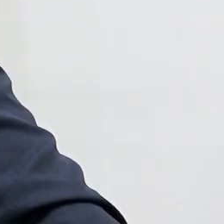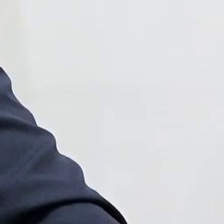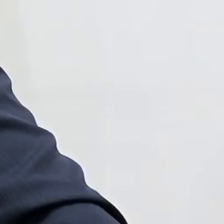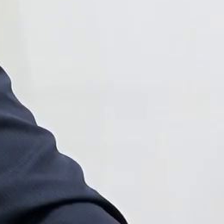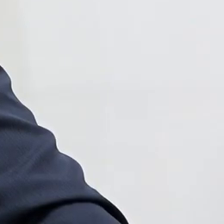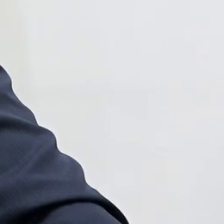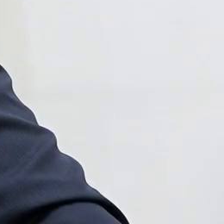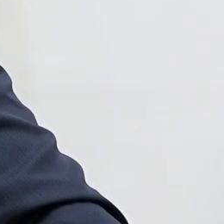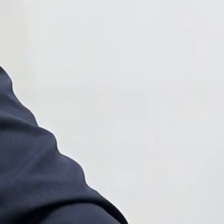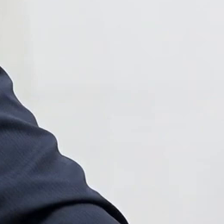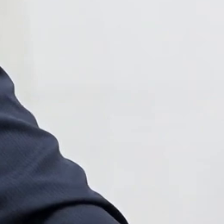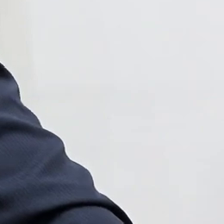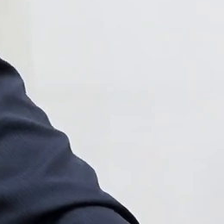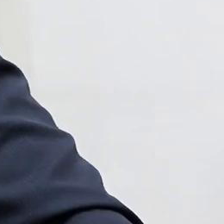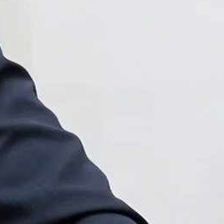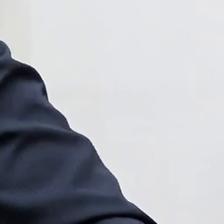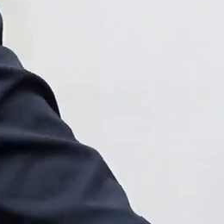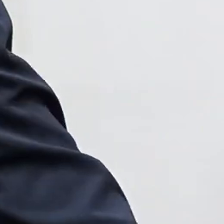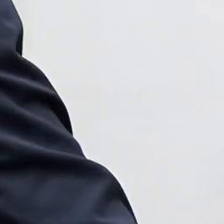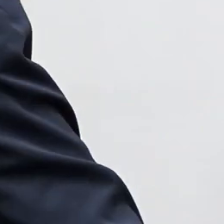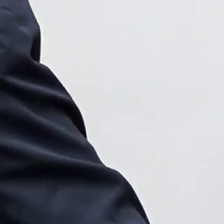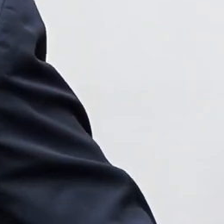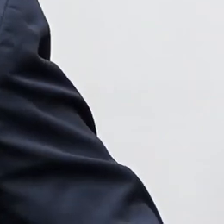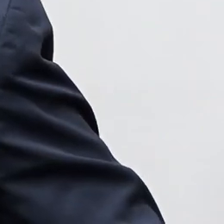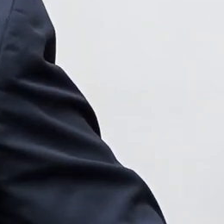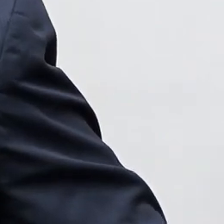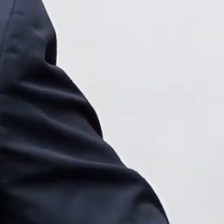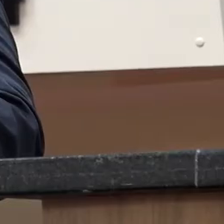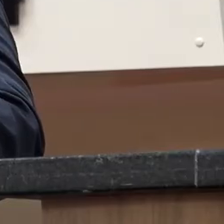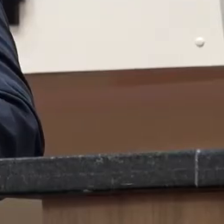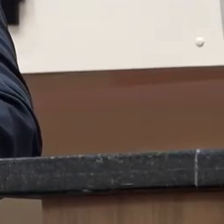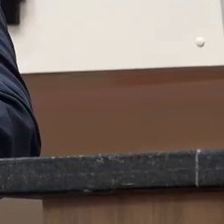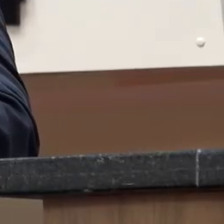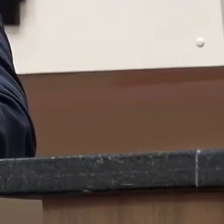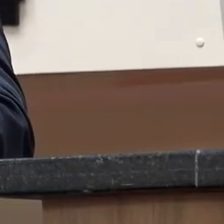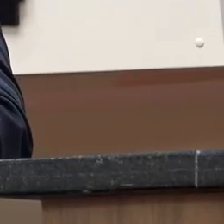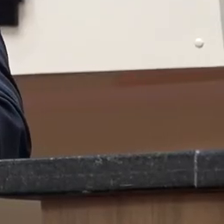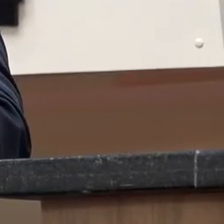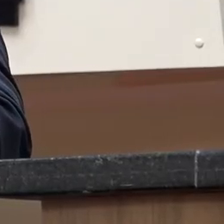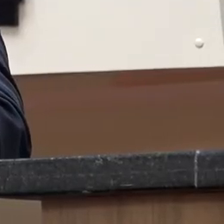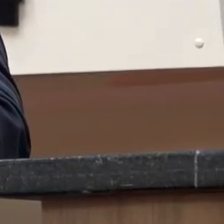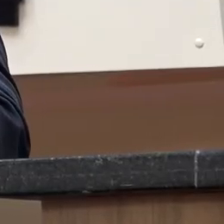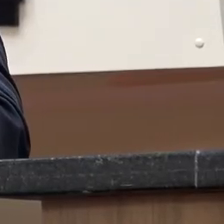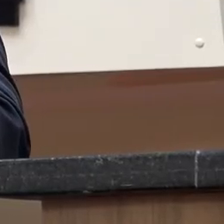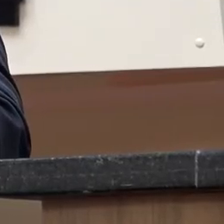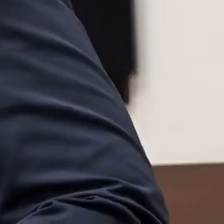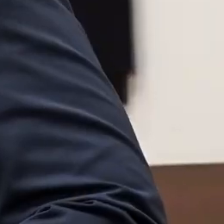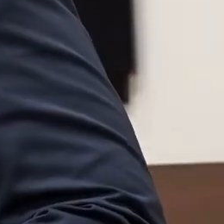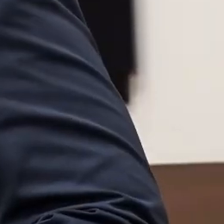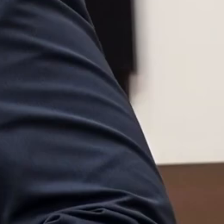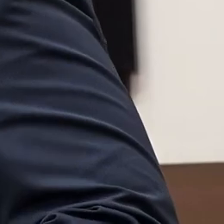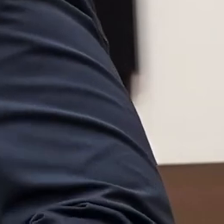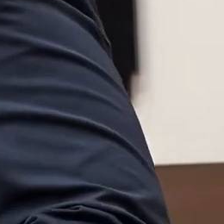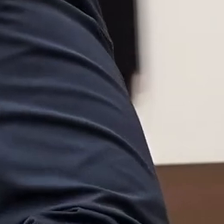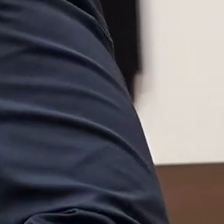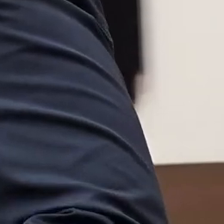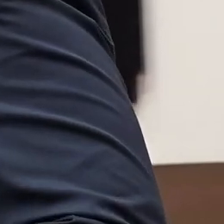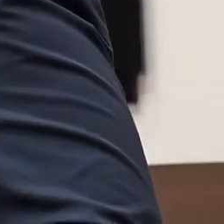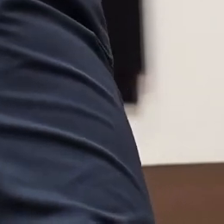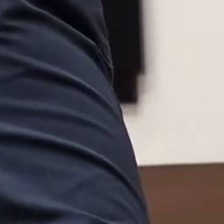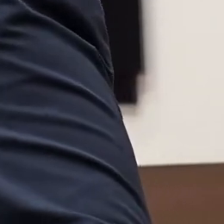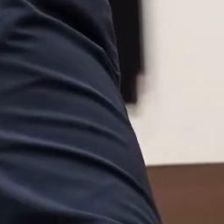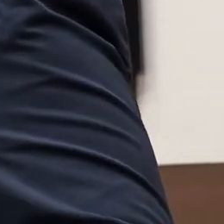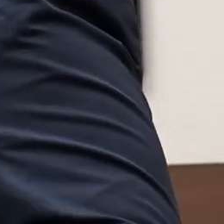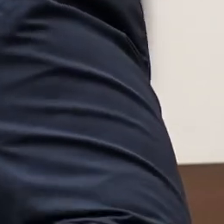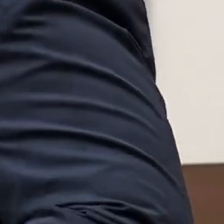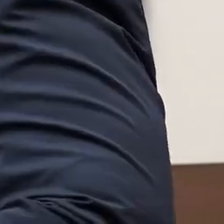comissão. O deputado Sargento Lima criticou o que seriam propostas do governo federal, que ele chama de